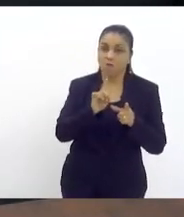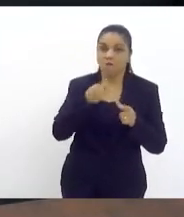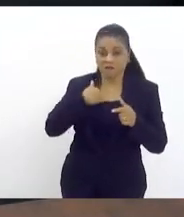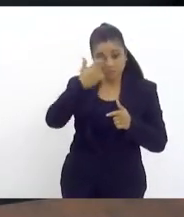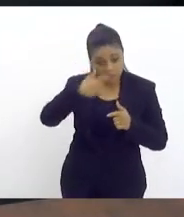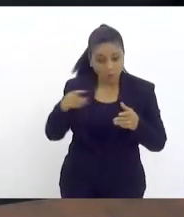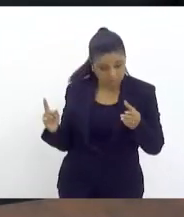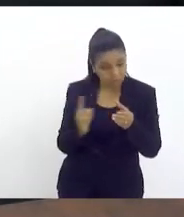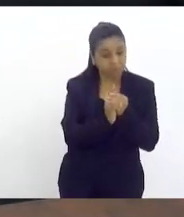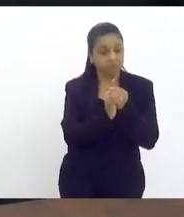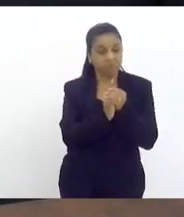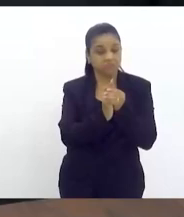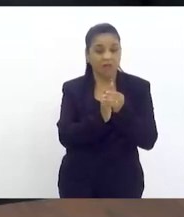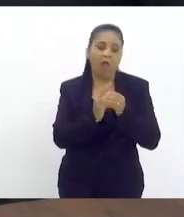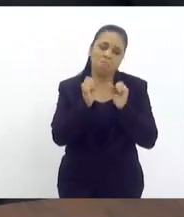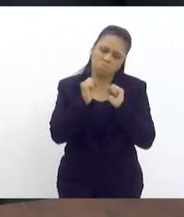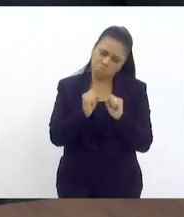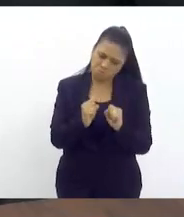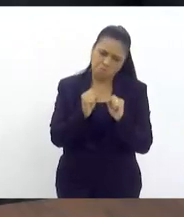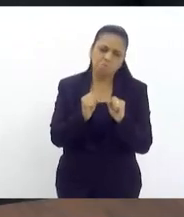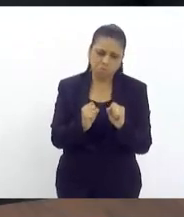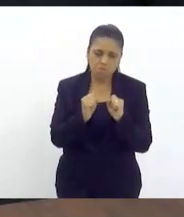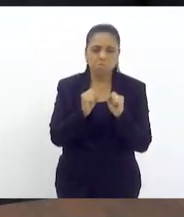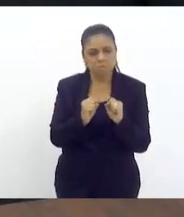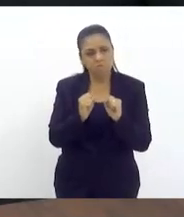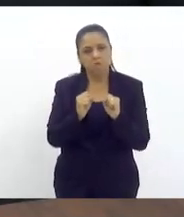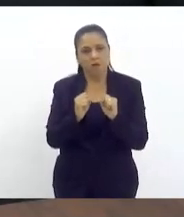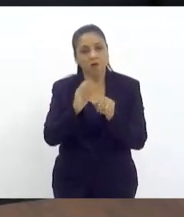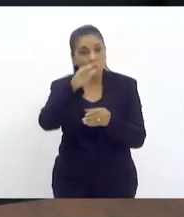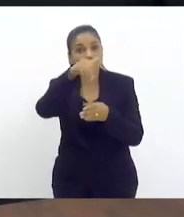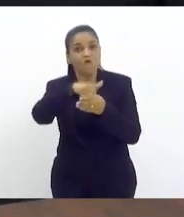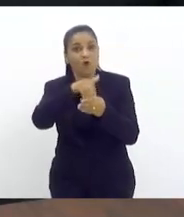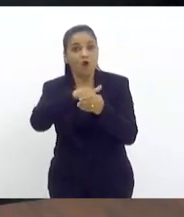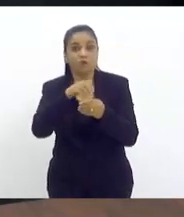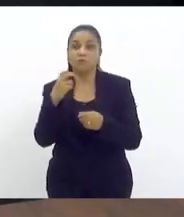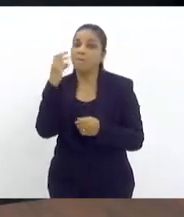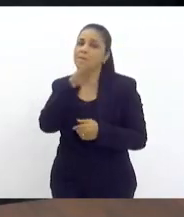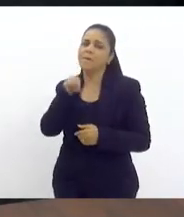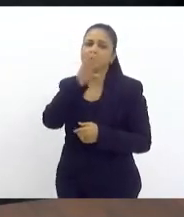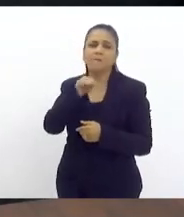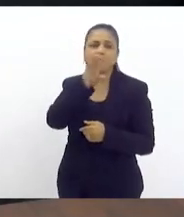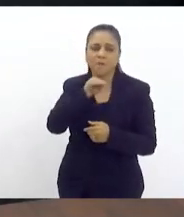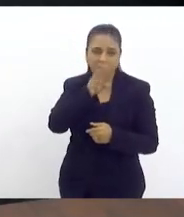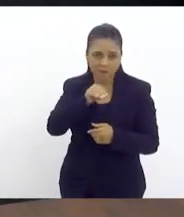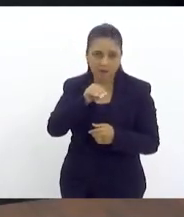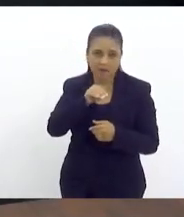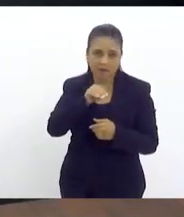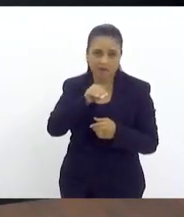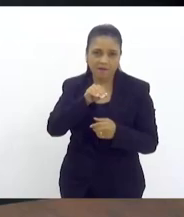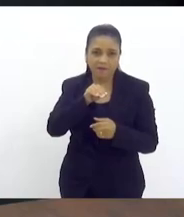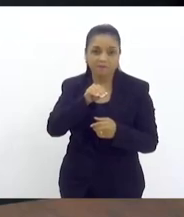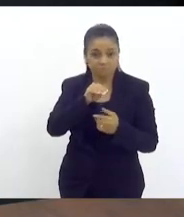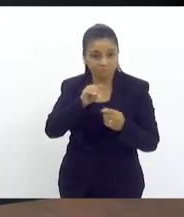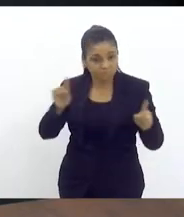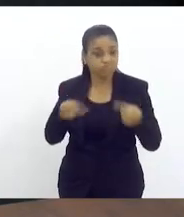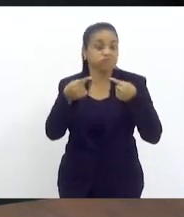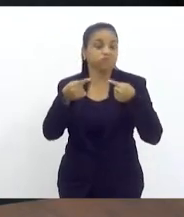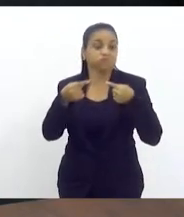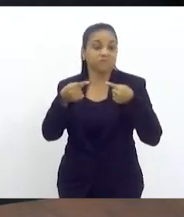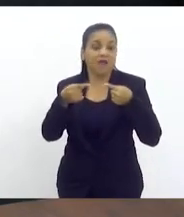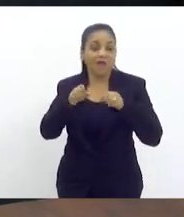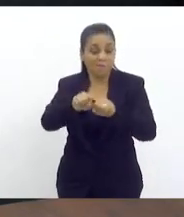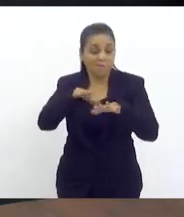eu poderia, se fosse acolher o voto oralmente, abrir uma divergência. E aí o plenário vai